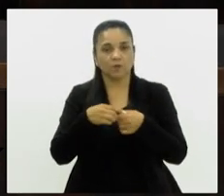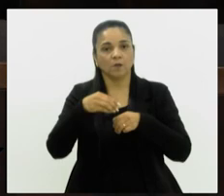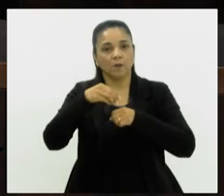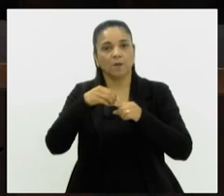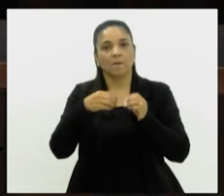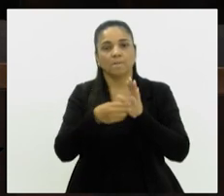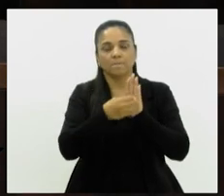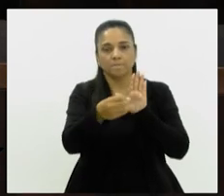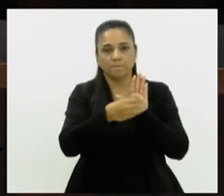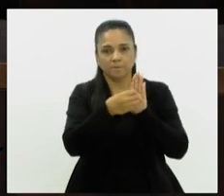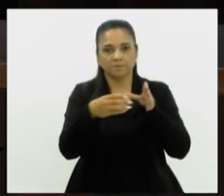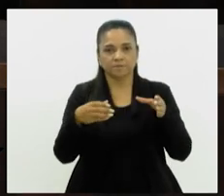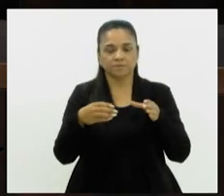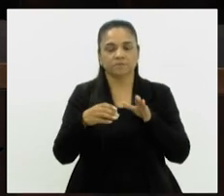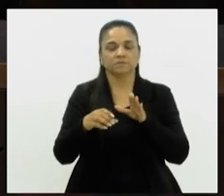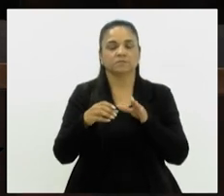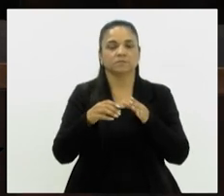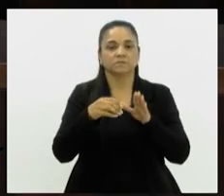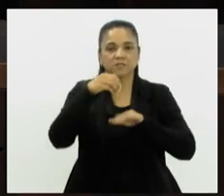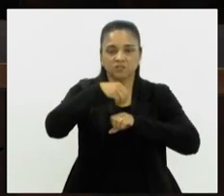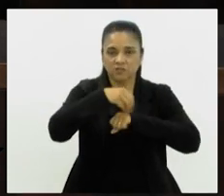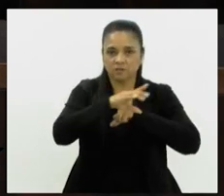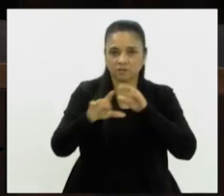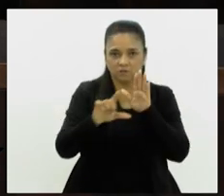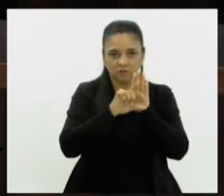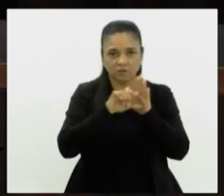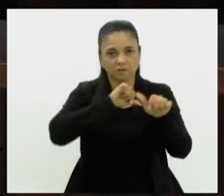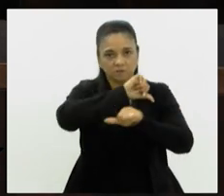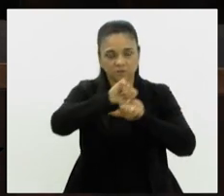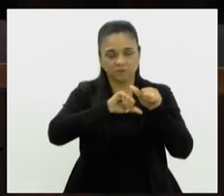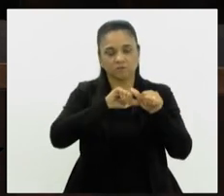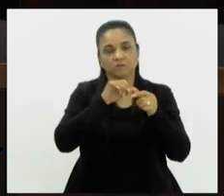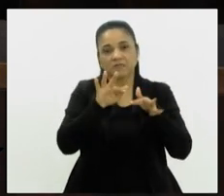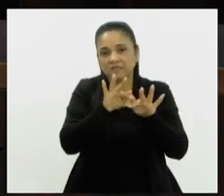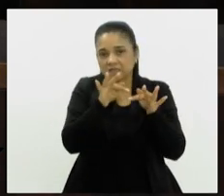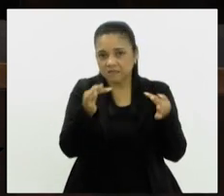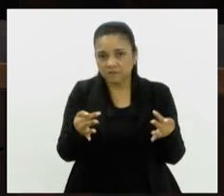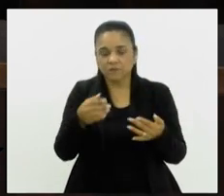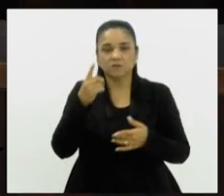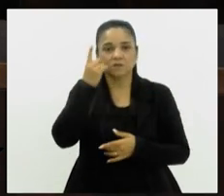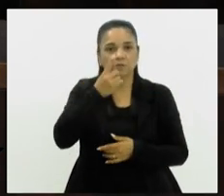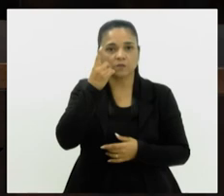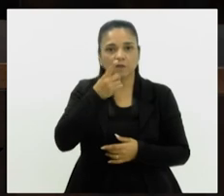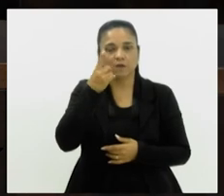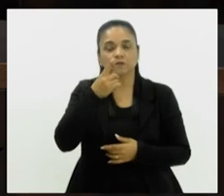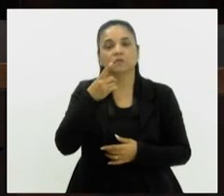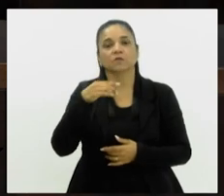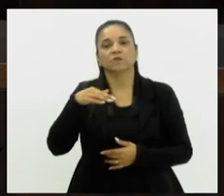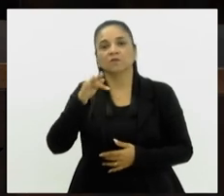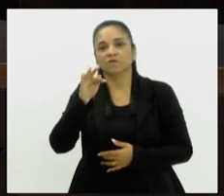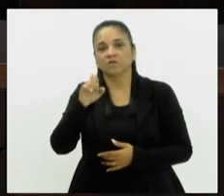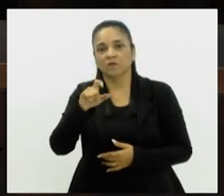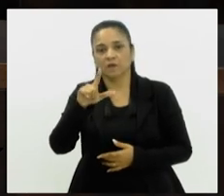Indicações Legislativas pela Transformação em Indicação Simples, relator deputado Felipe Soares.